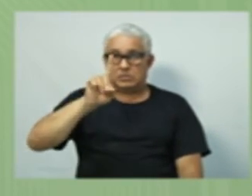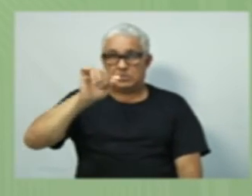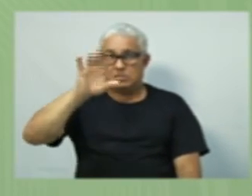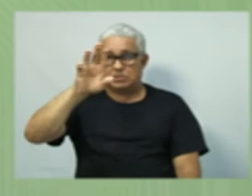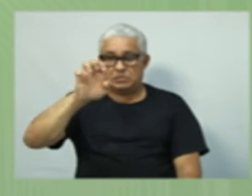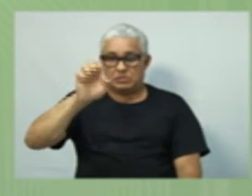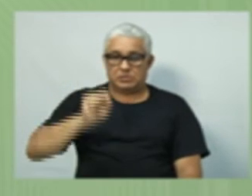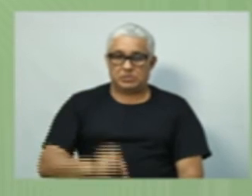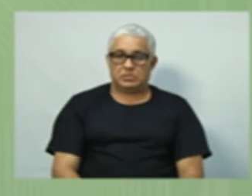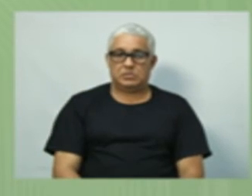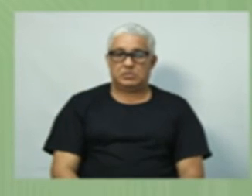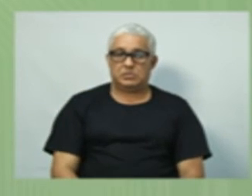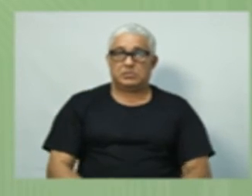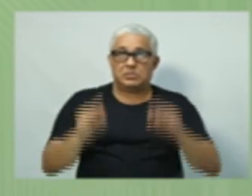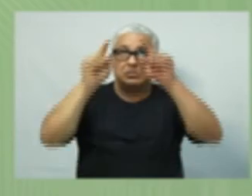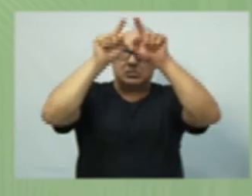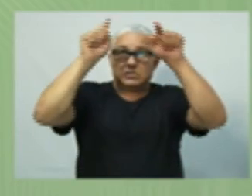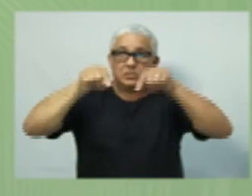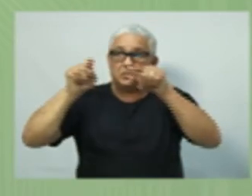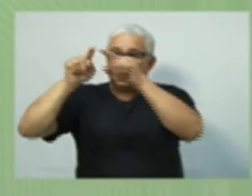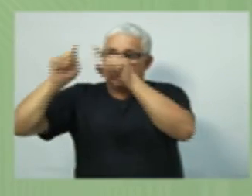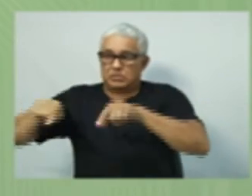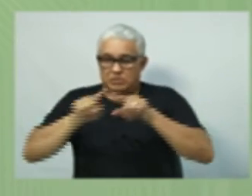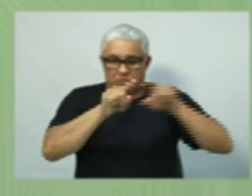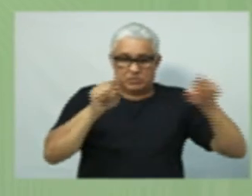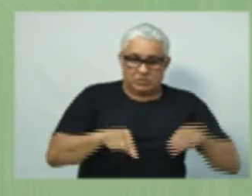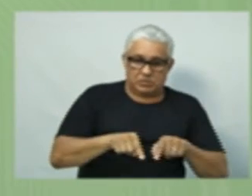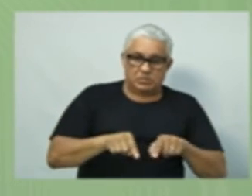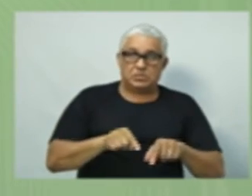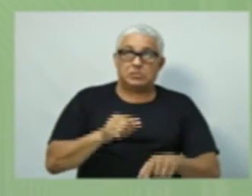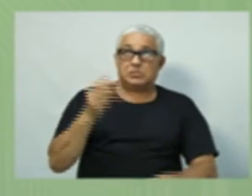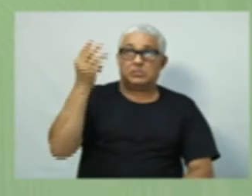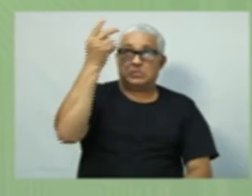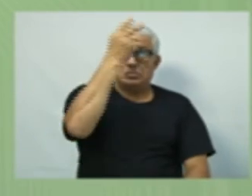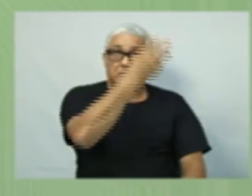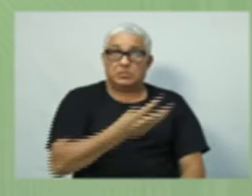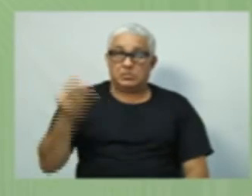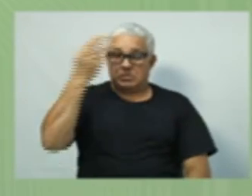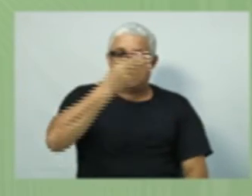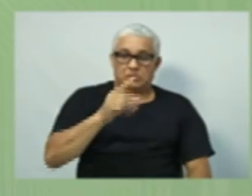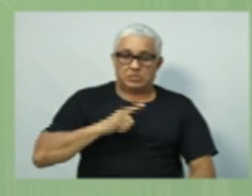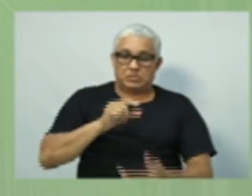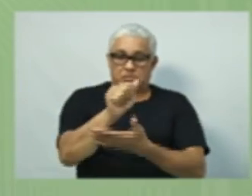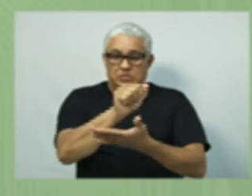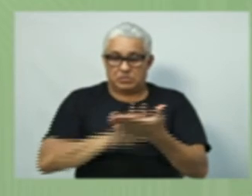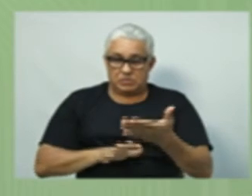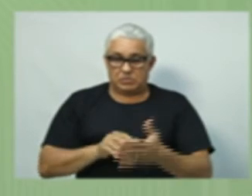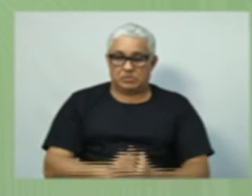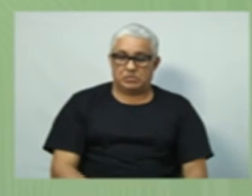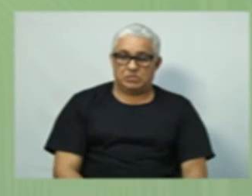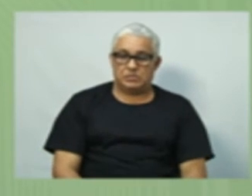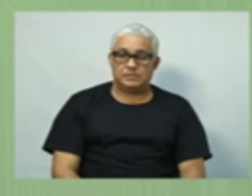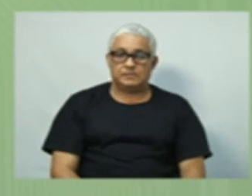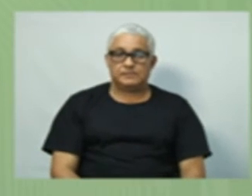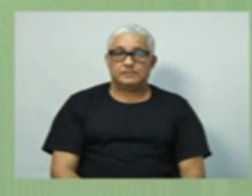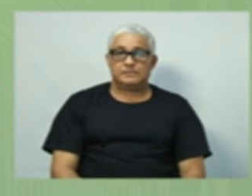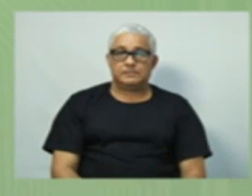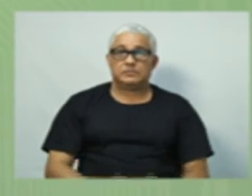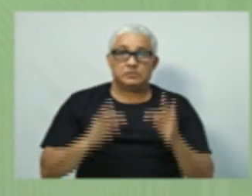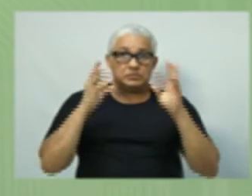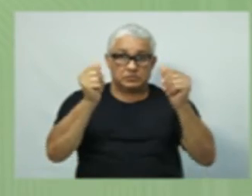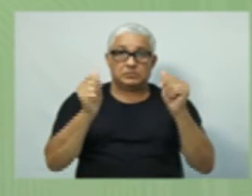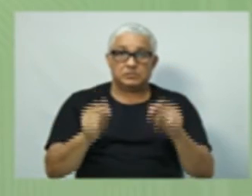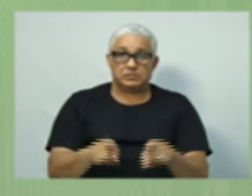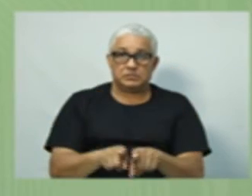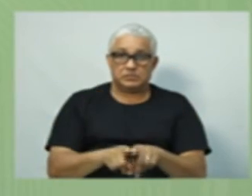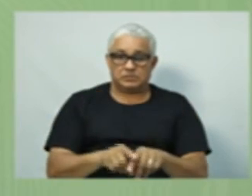a esses três entre endividamento e liquidez endividamento e rentabilidade nós temos atividade que acaba impactando em todos os outros